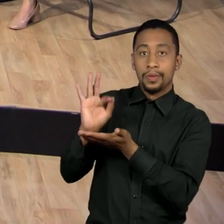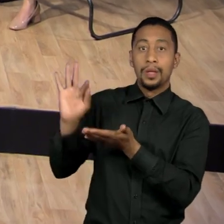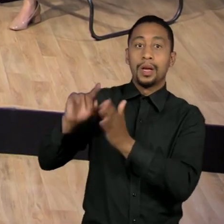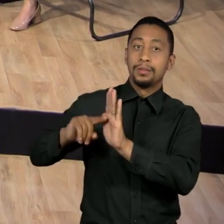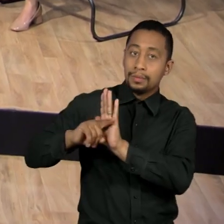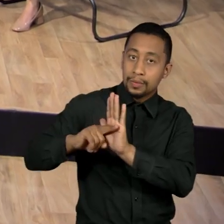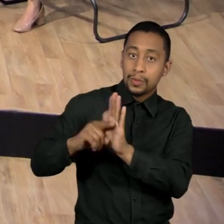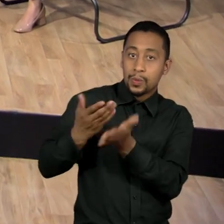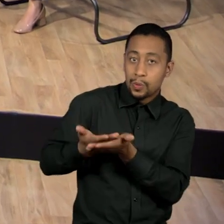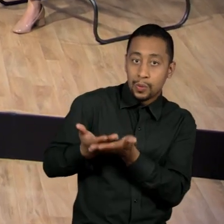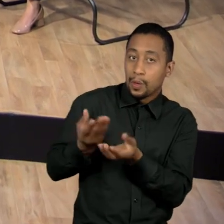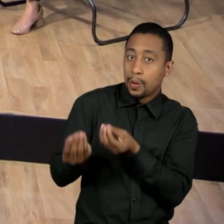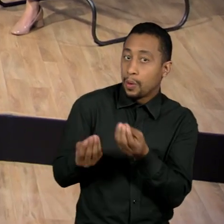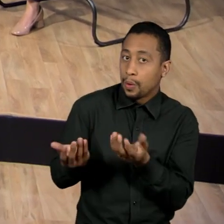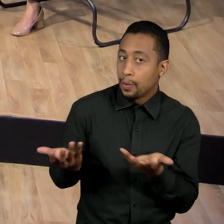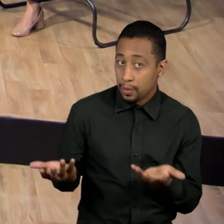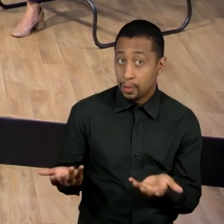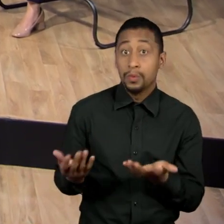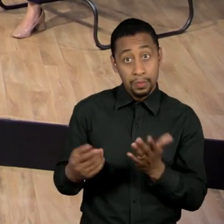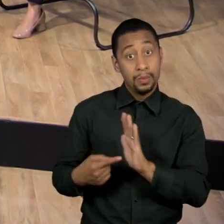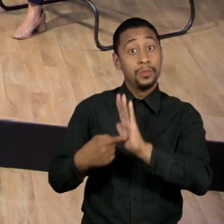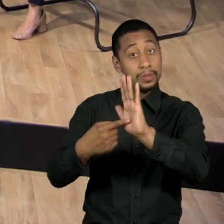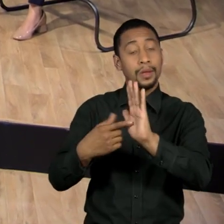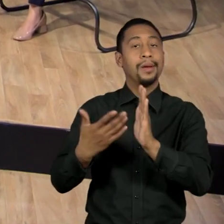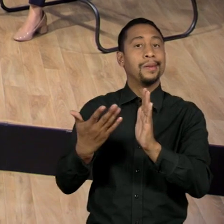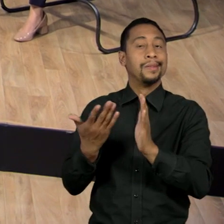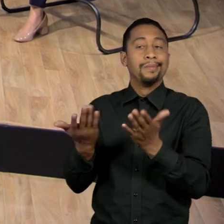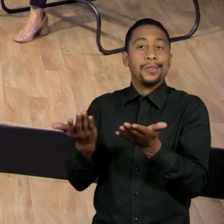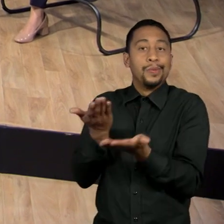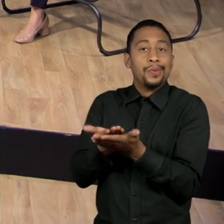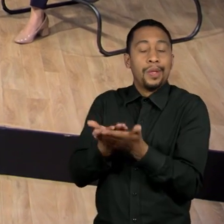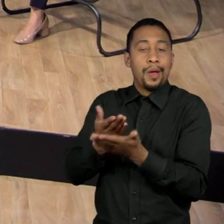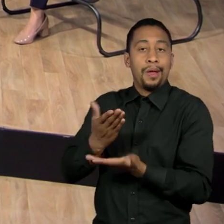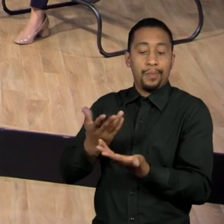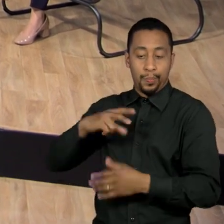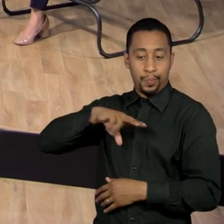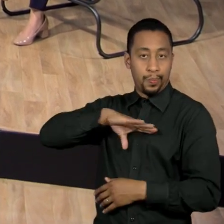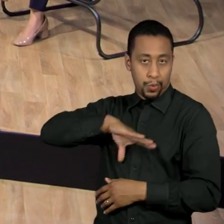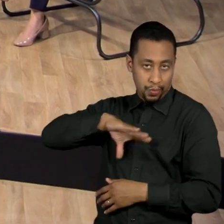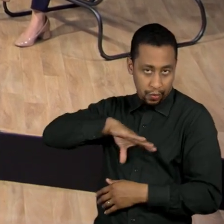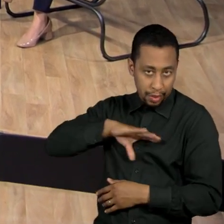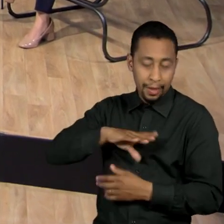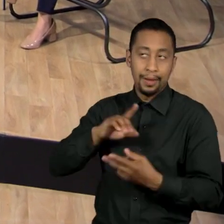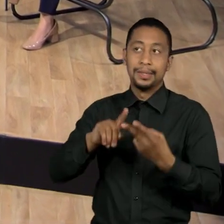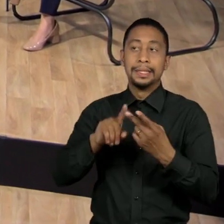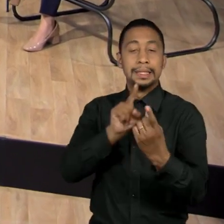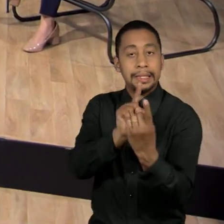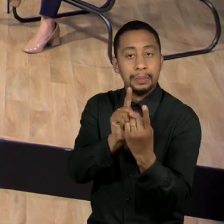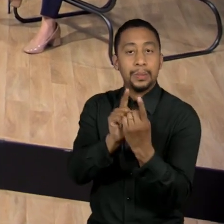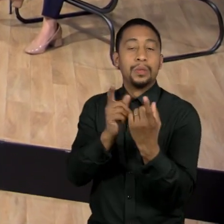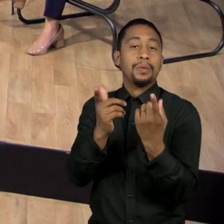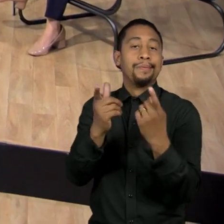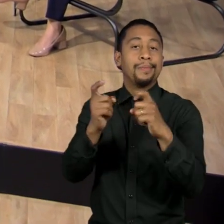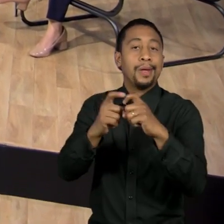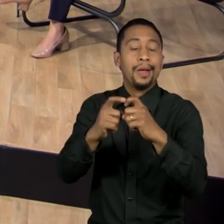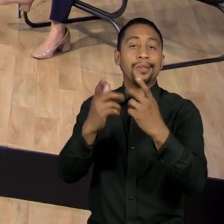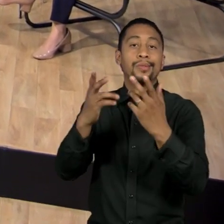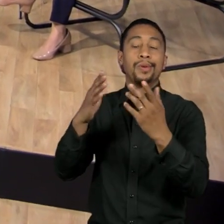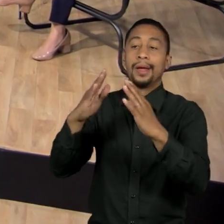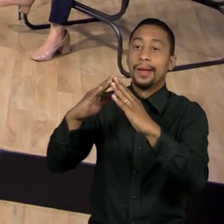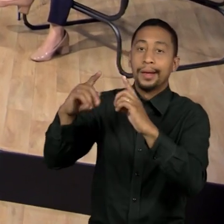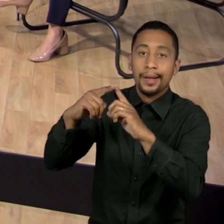que atuam na ponta, que tem a escola, que tem a saúde, que tem o CRAS. Nós estamos falando de universidades. O Acnur, a Agência da ONU para